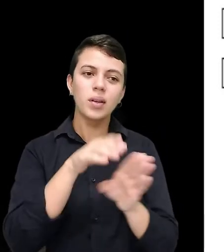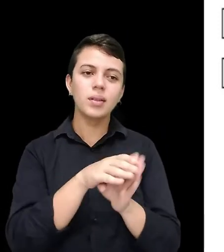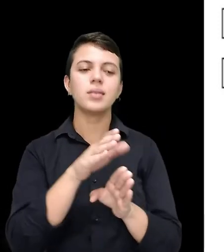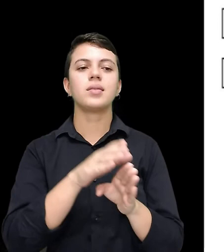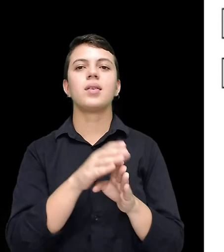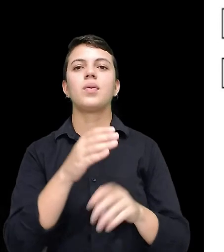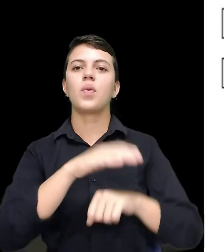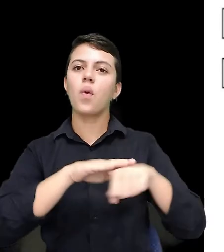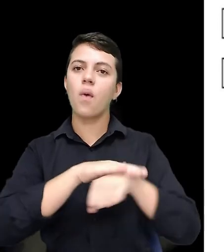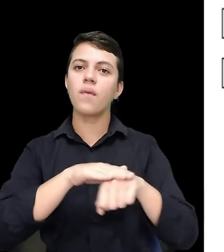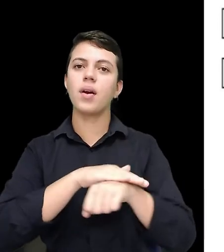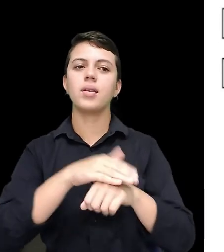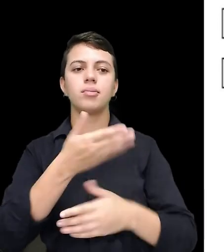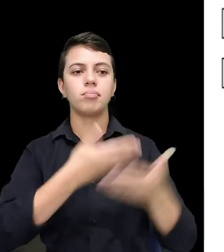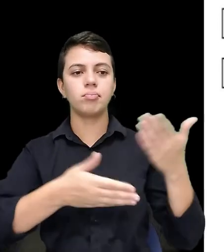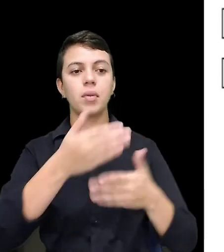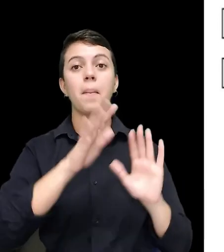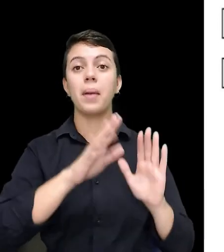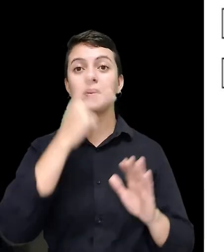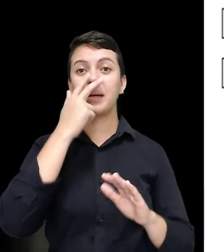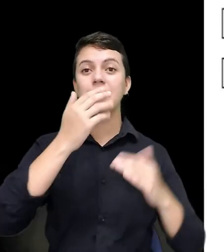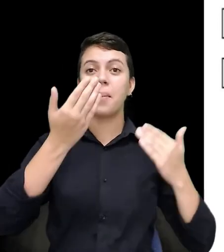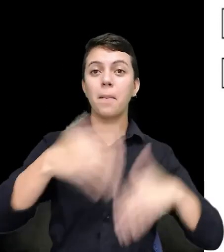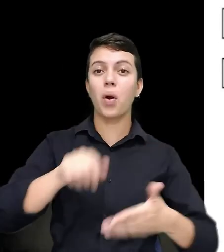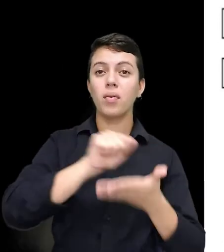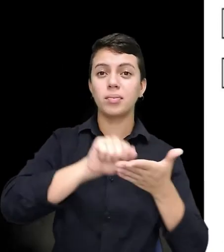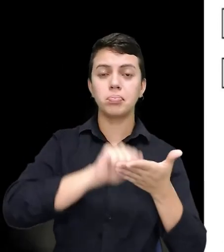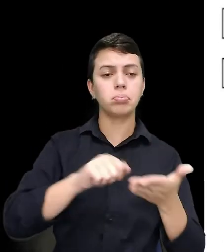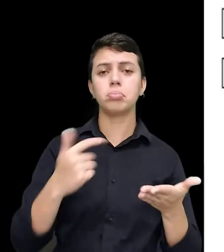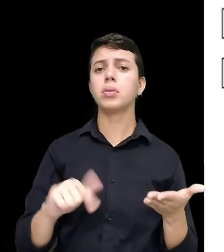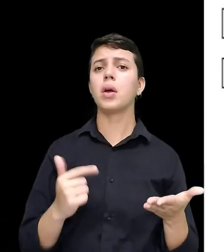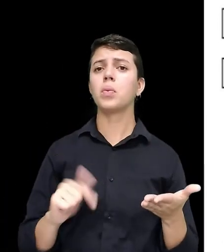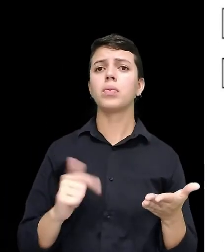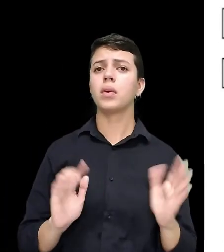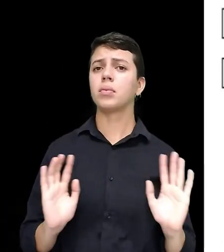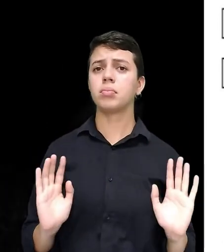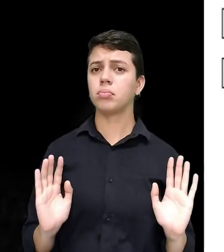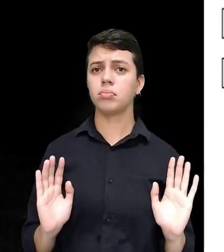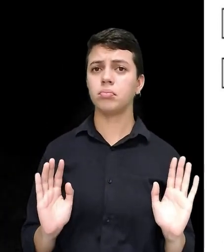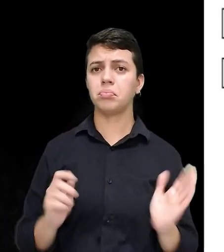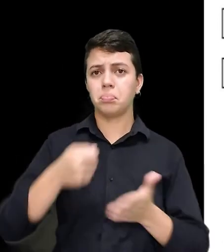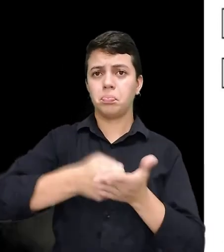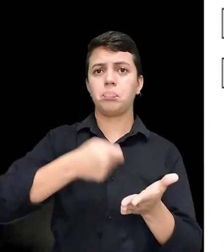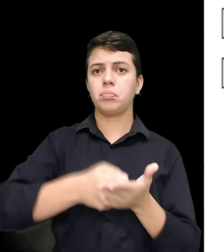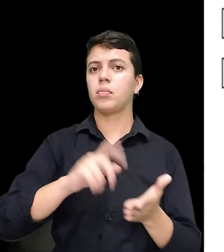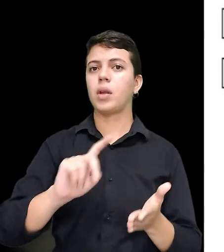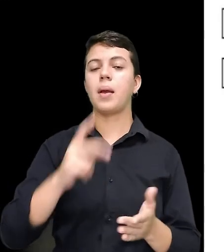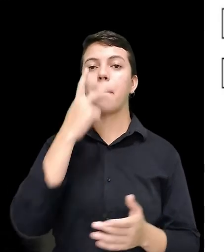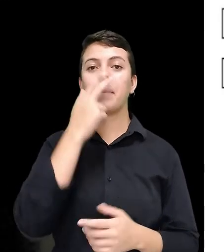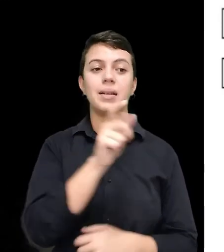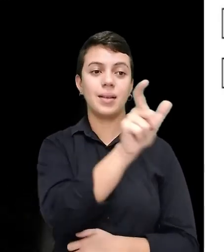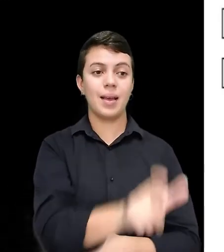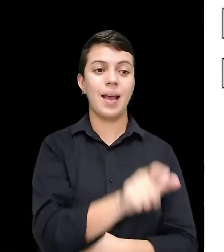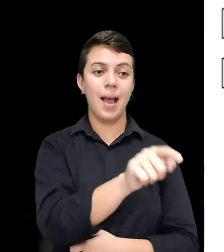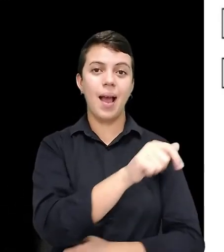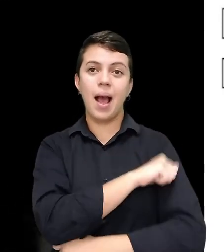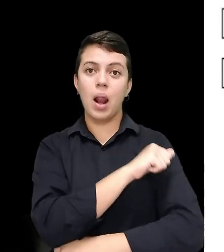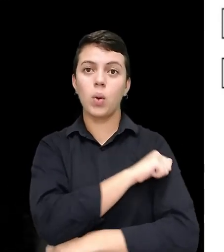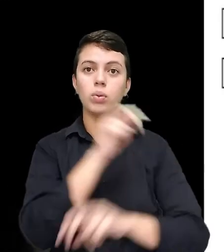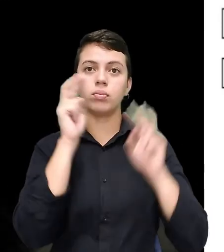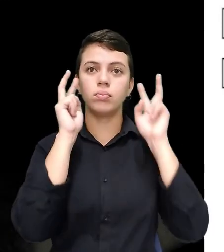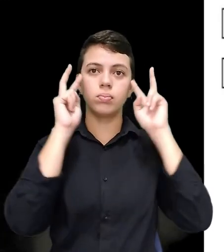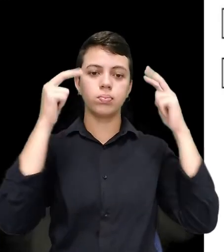avaliação. O próprio aluno, ele vai fazer essa autoavaliação.